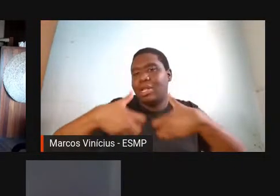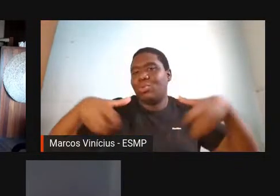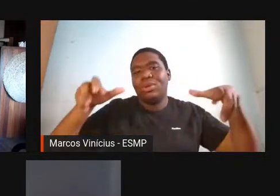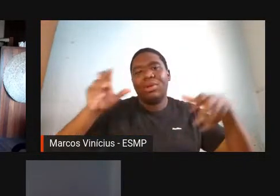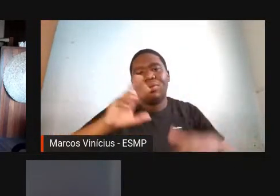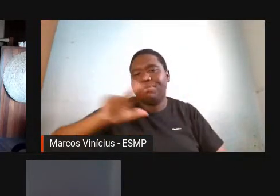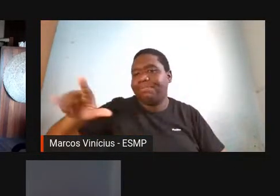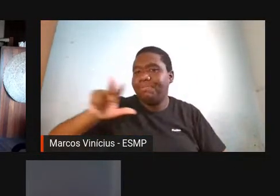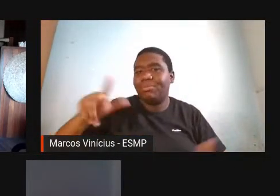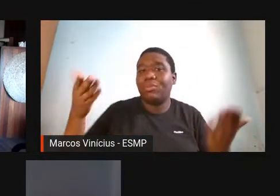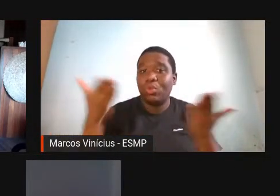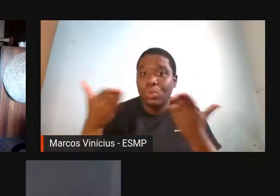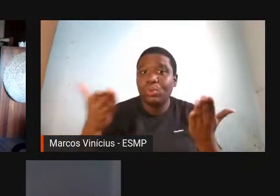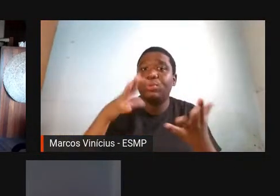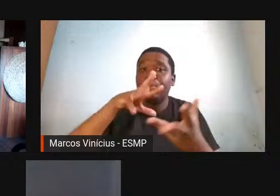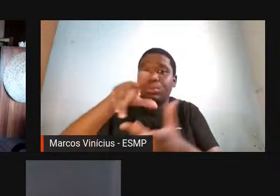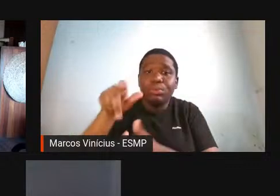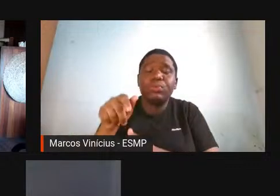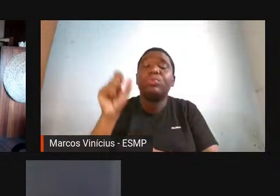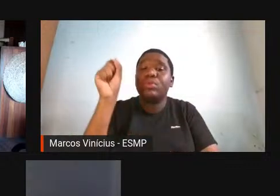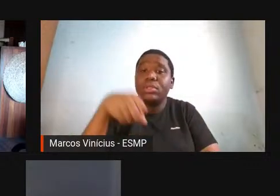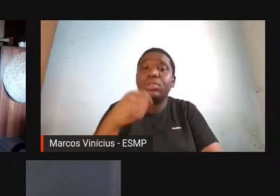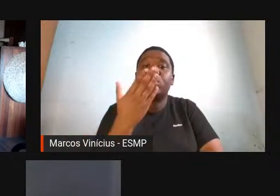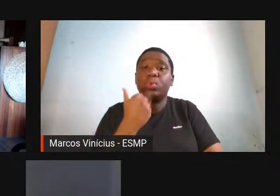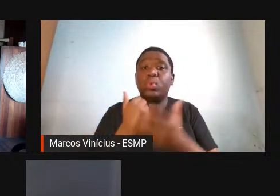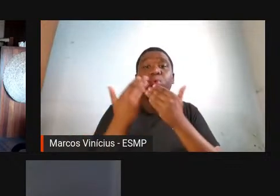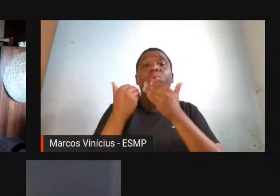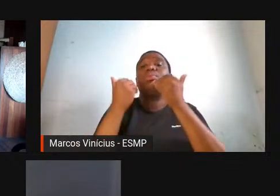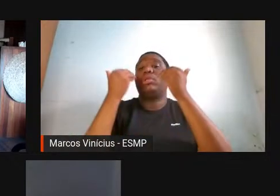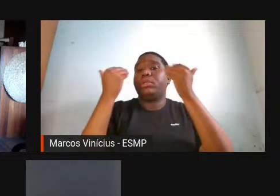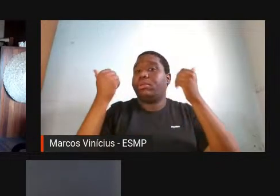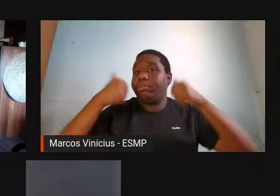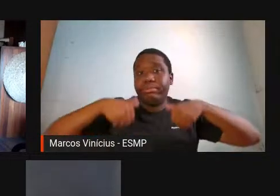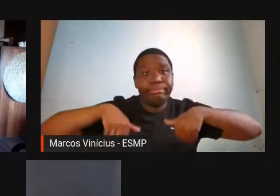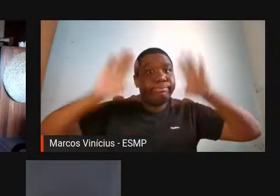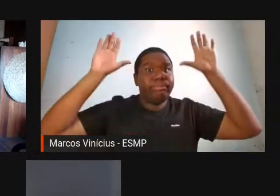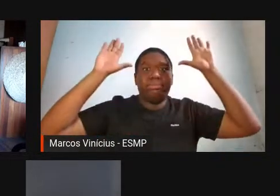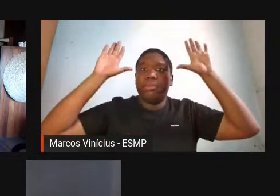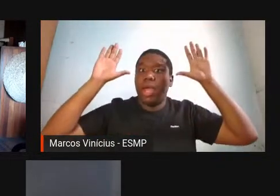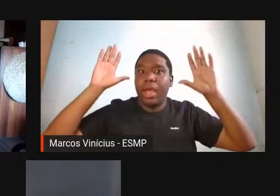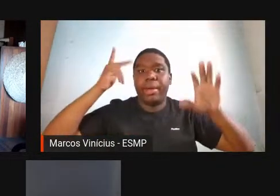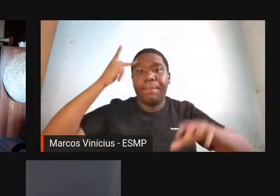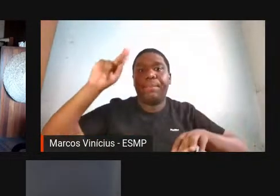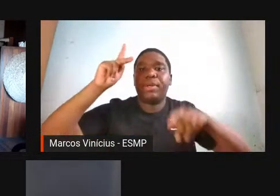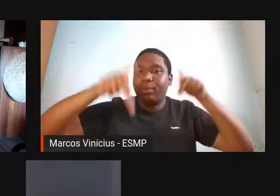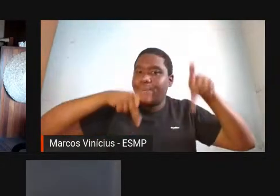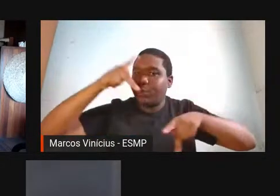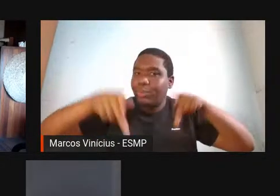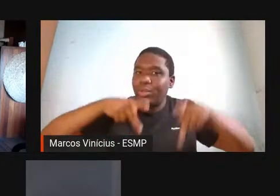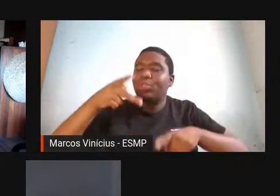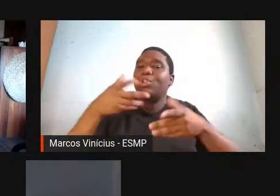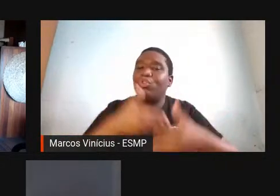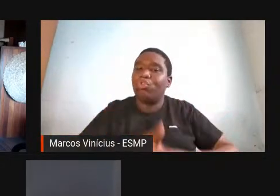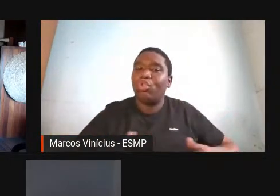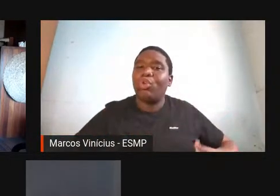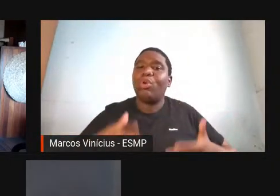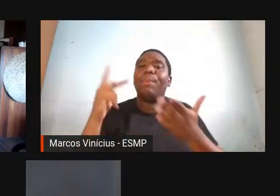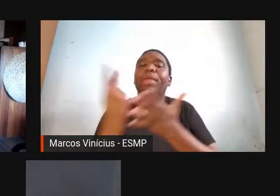o mundo produz alimentos mais do que suficientes para a sua população. A fome é fruto